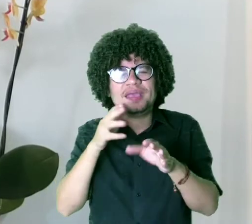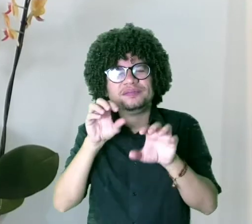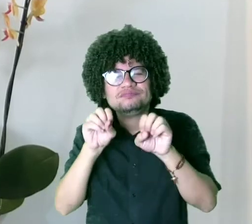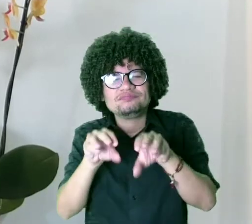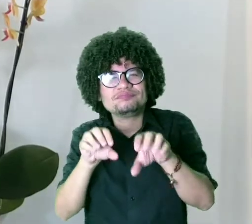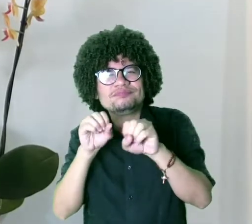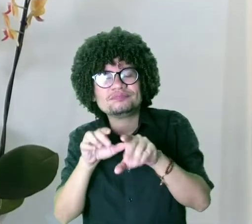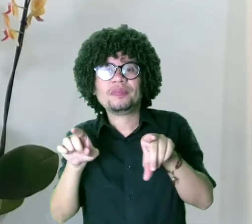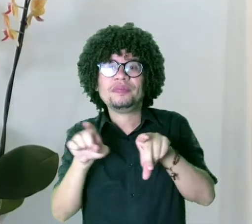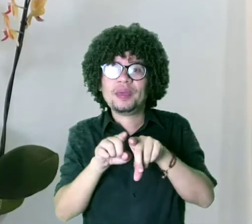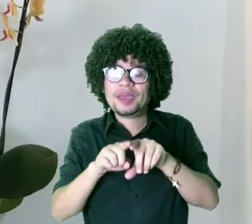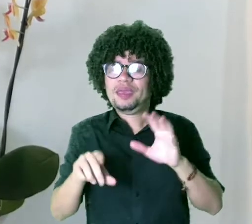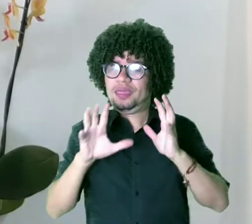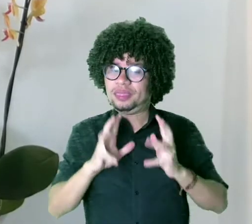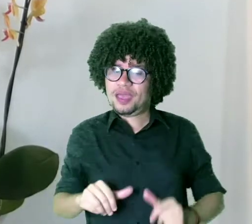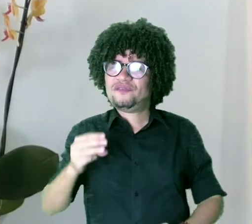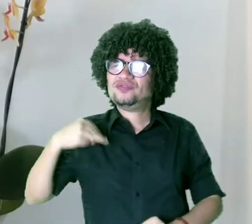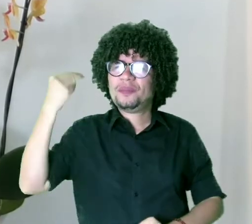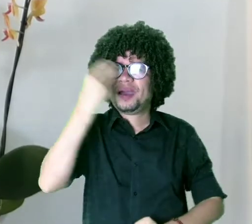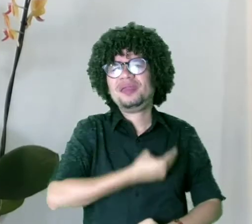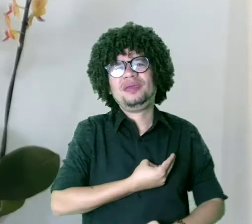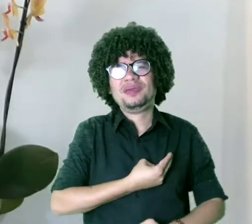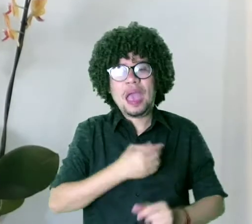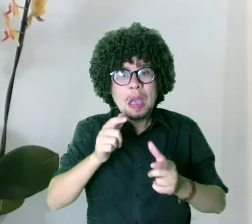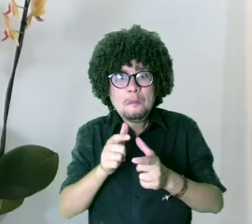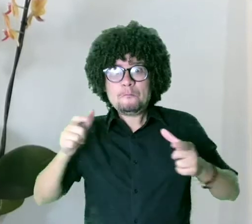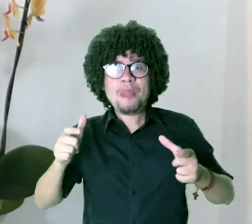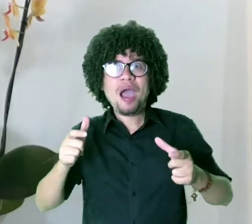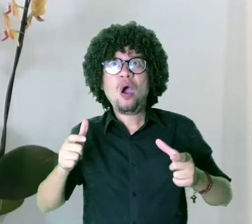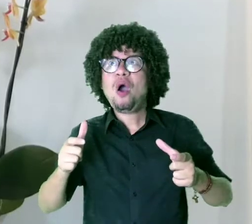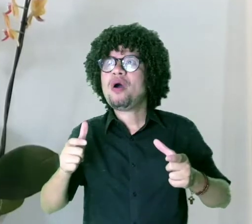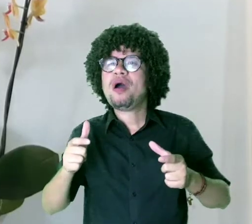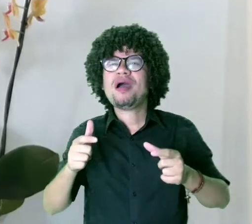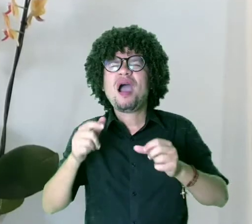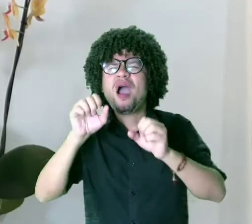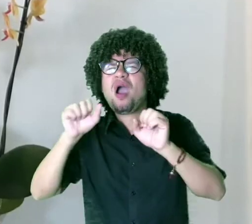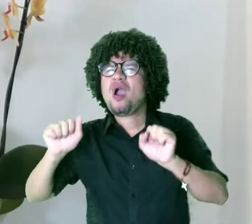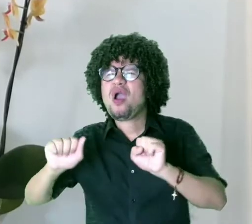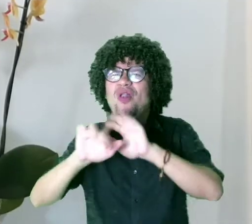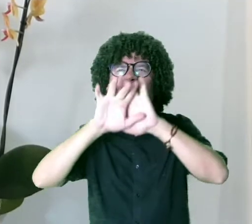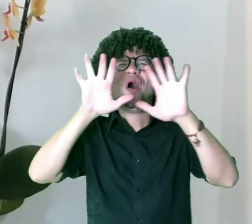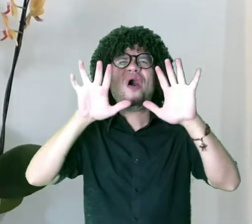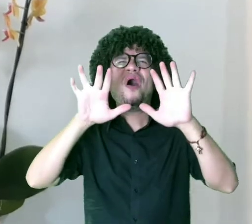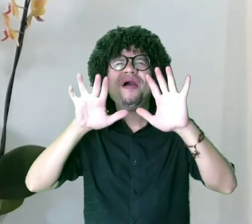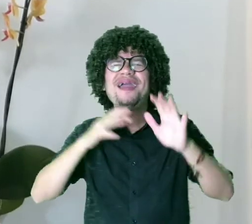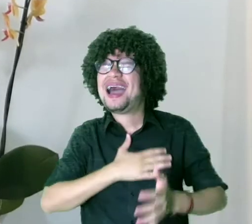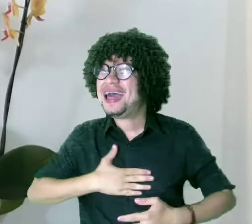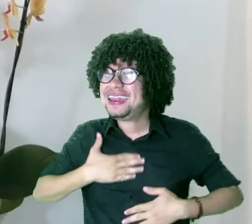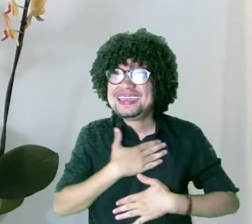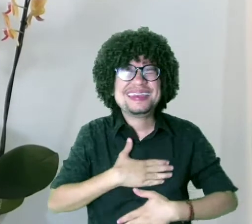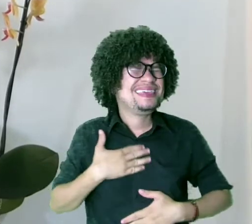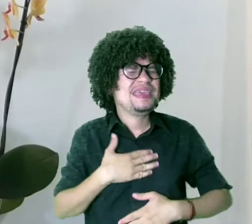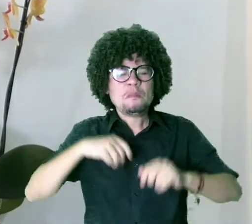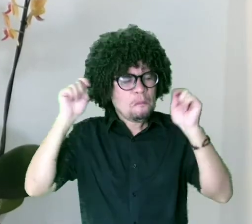Maria. A maior glória, a maior alegria que nós podemos colocar